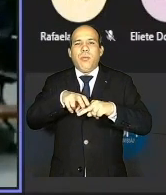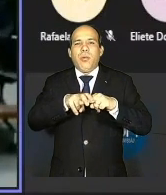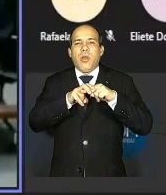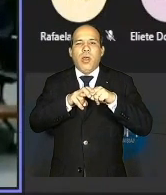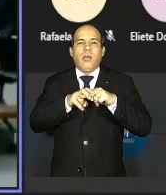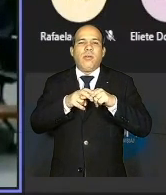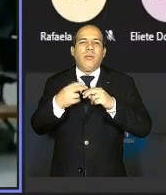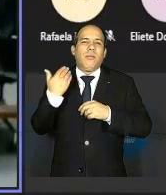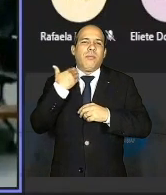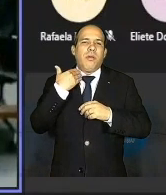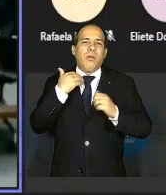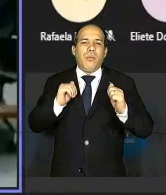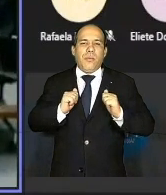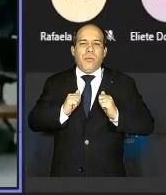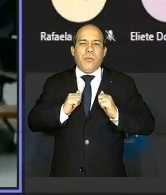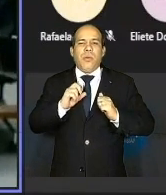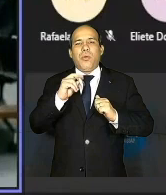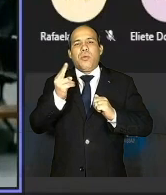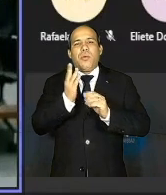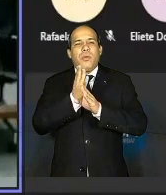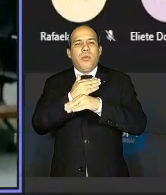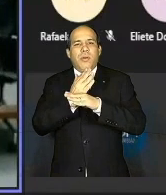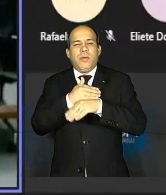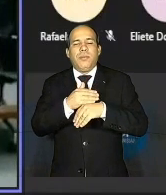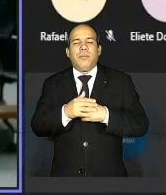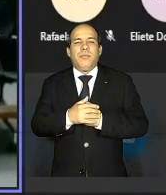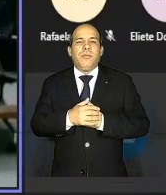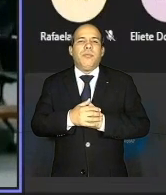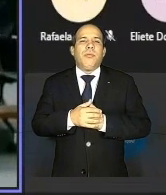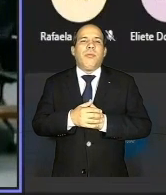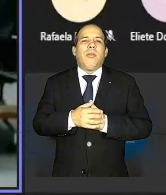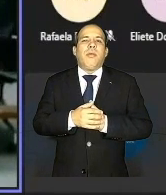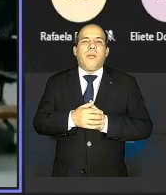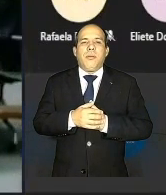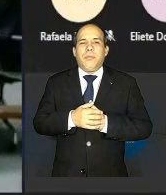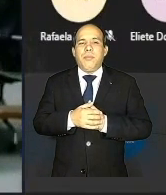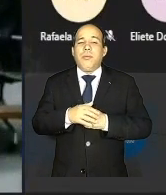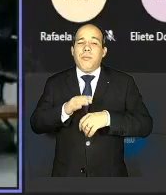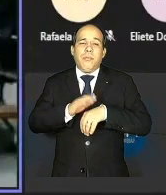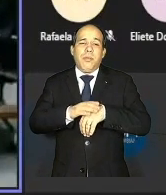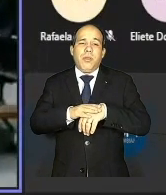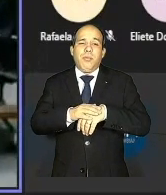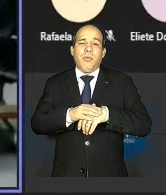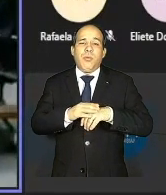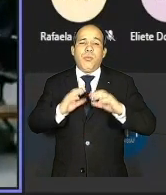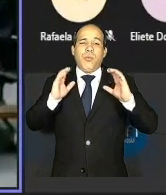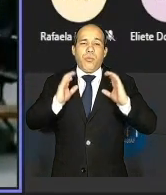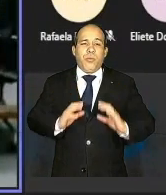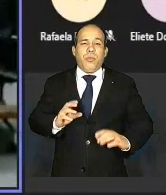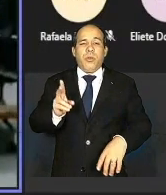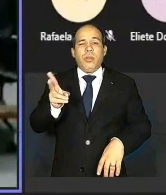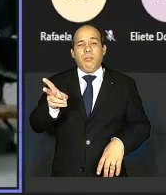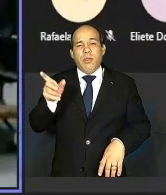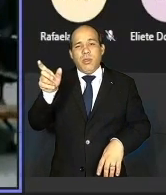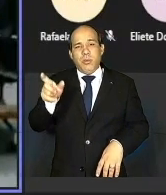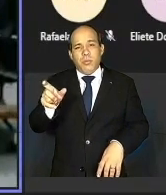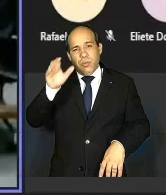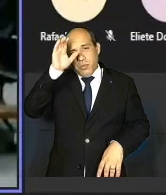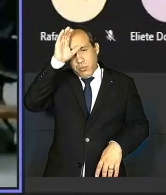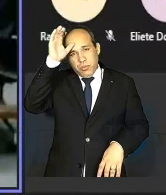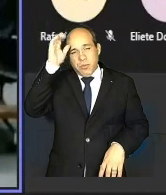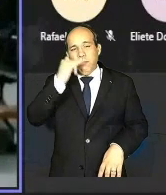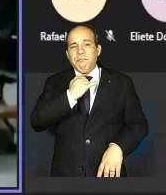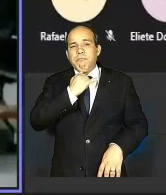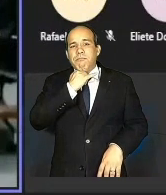verificando, ele não decorreu de nenhuma ação ou omissão do banco, senão da conduta mesma